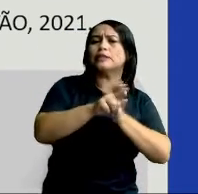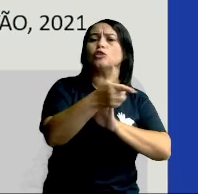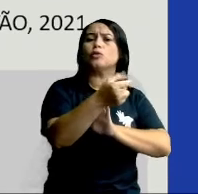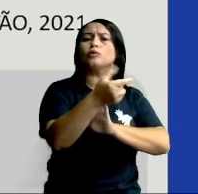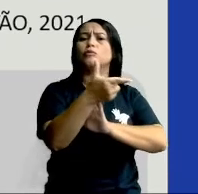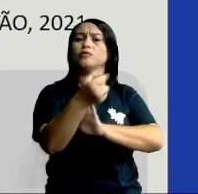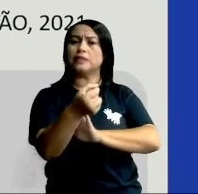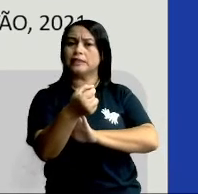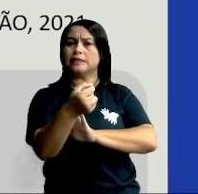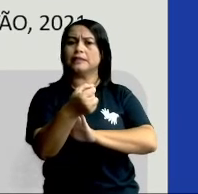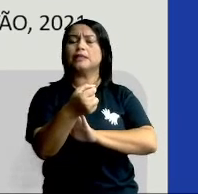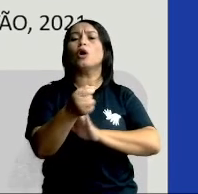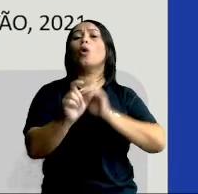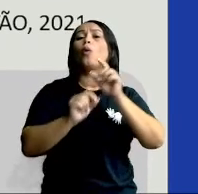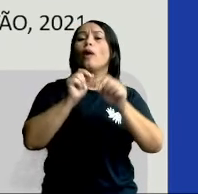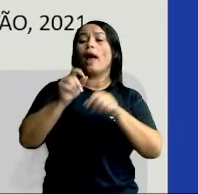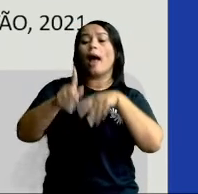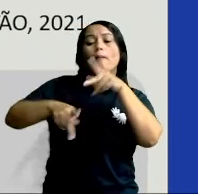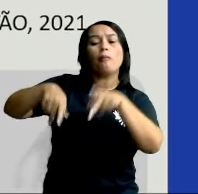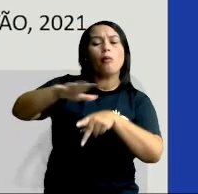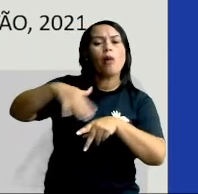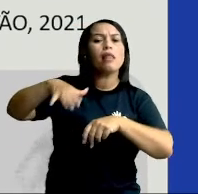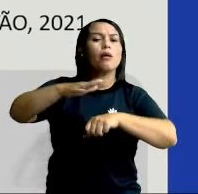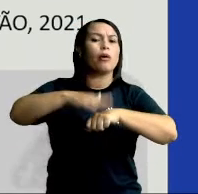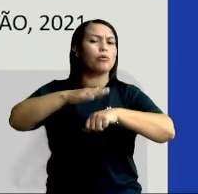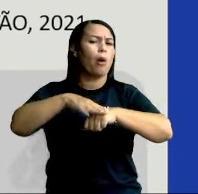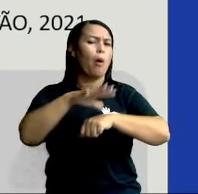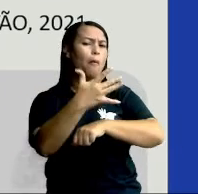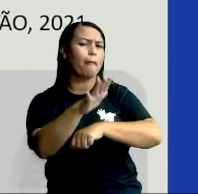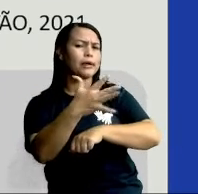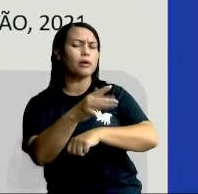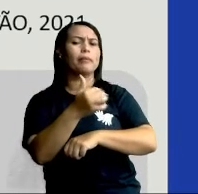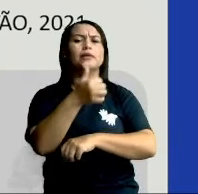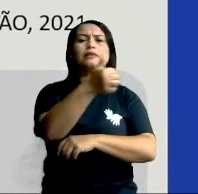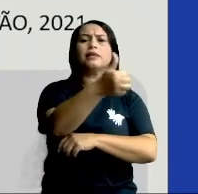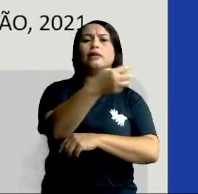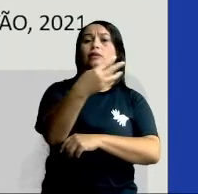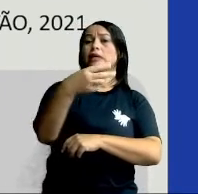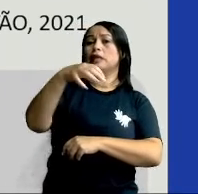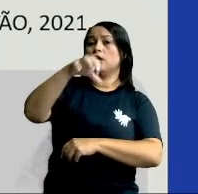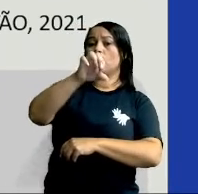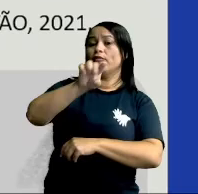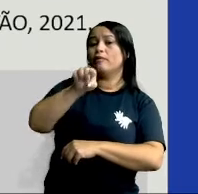2020, a população atual estimada é de